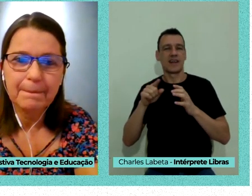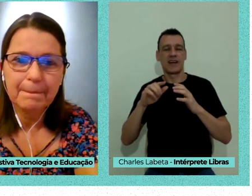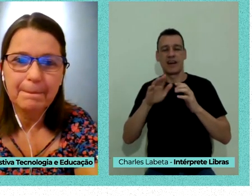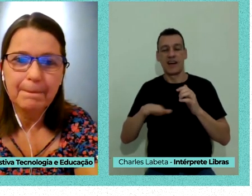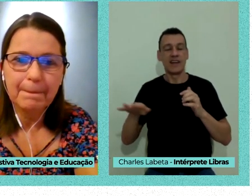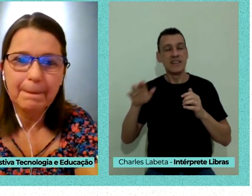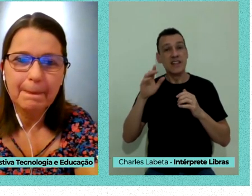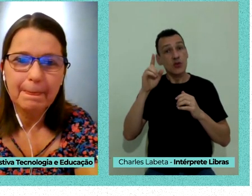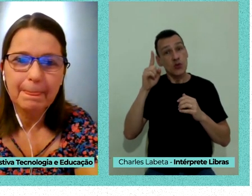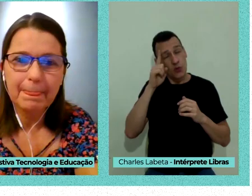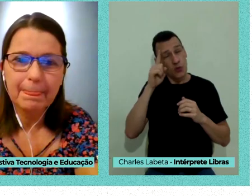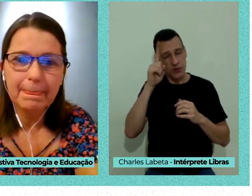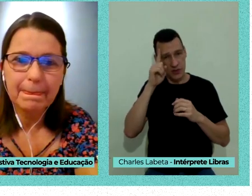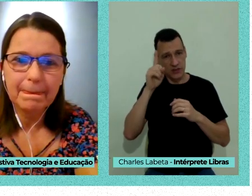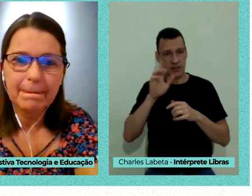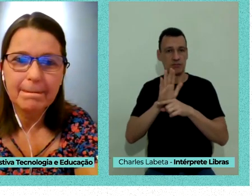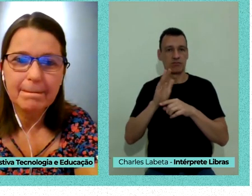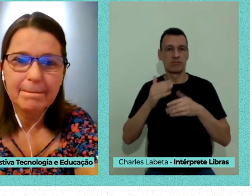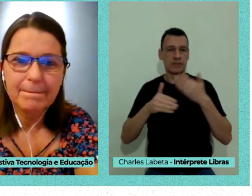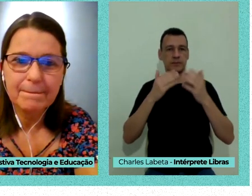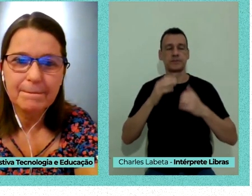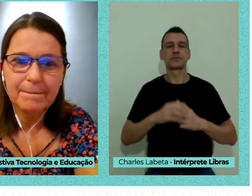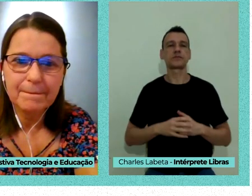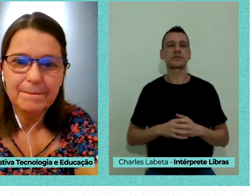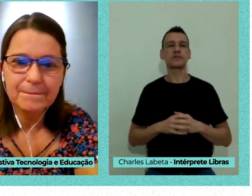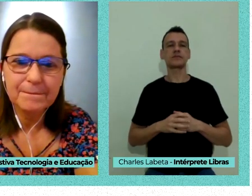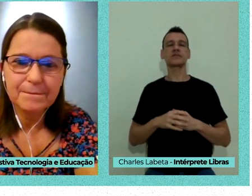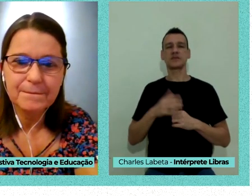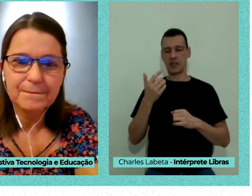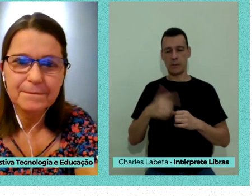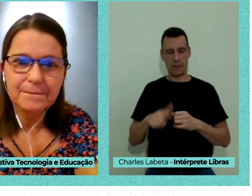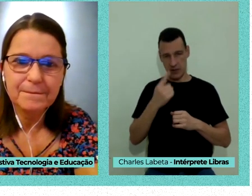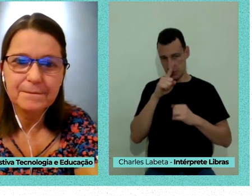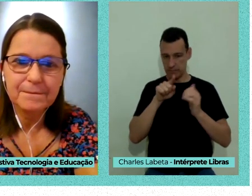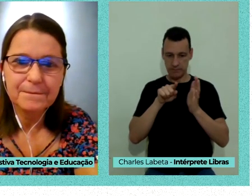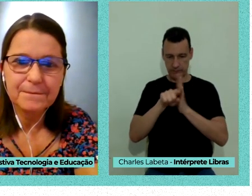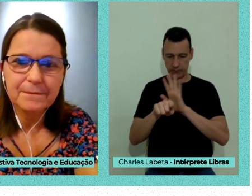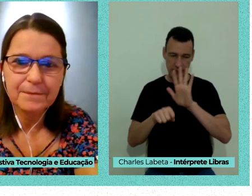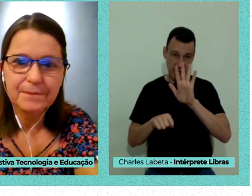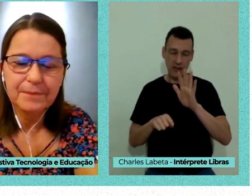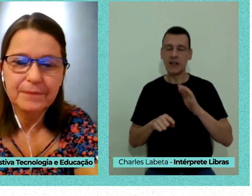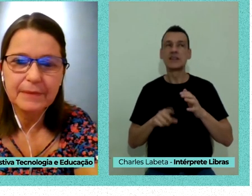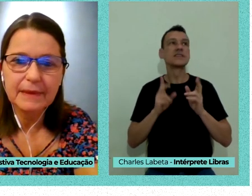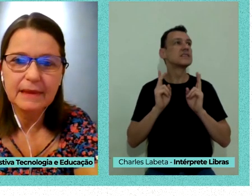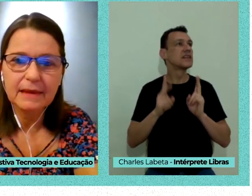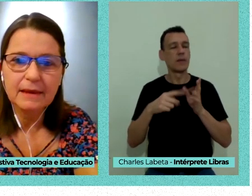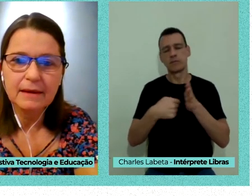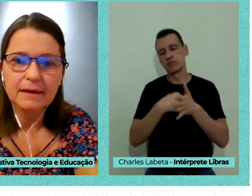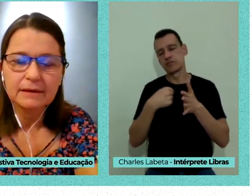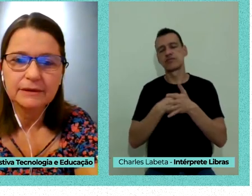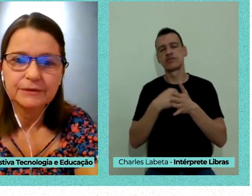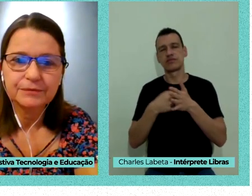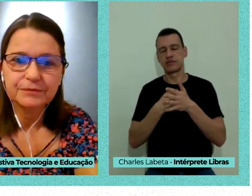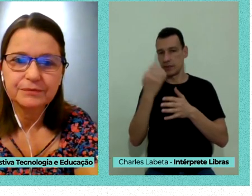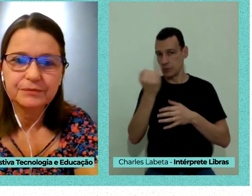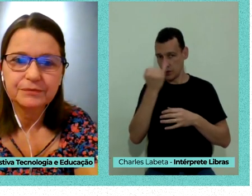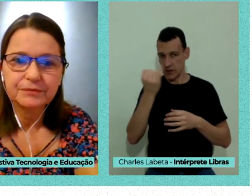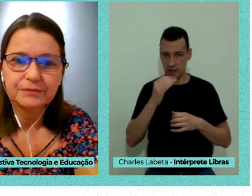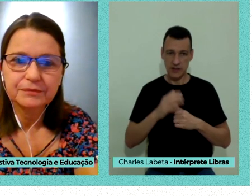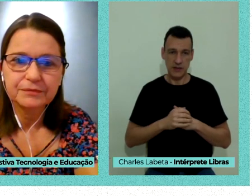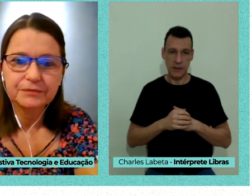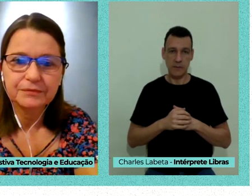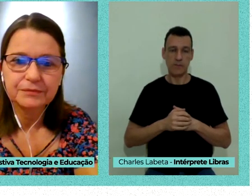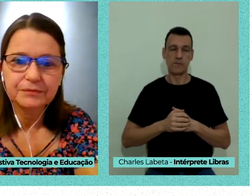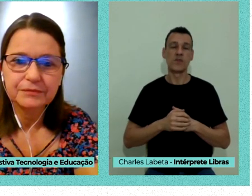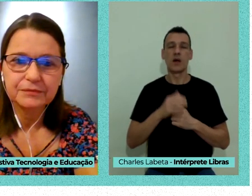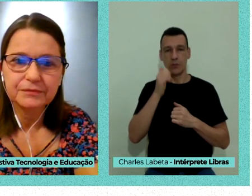Mais uma pergunta que sempre chega aqui, importantíssima. Todos podem, a Esther